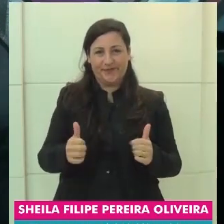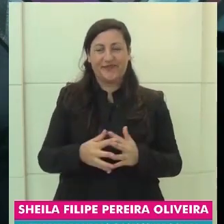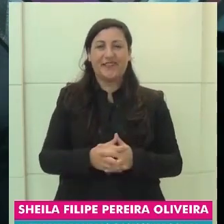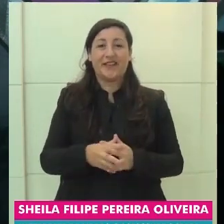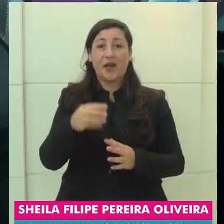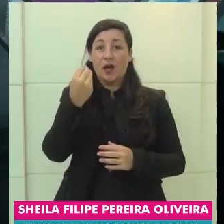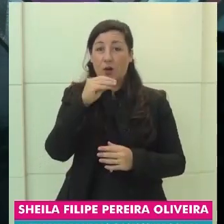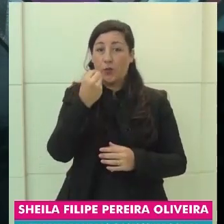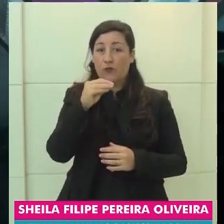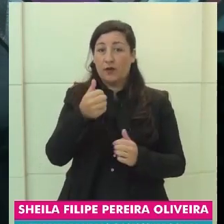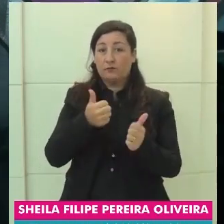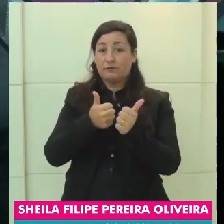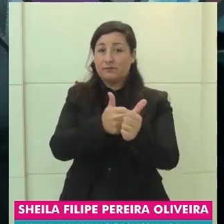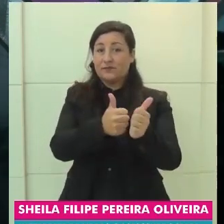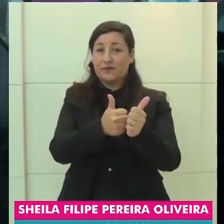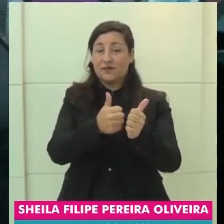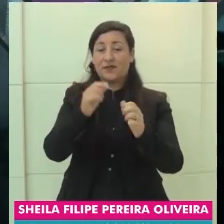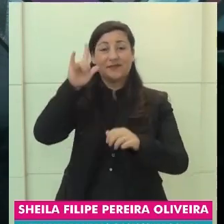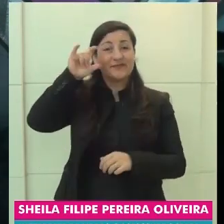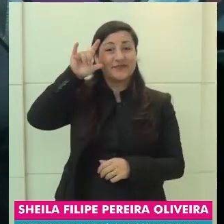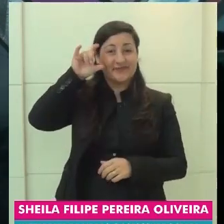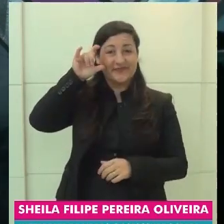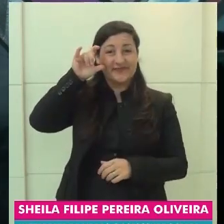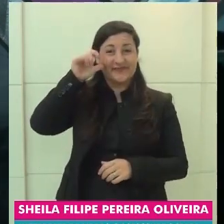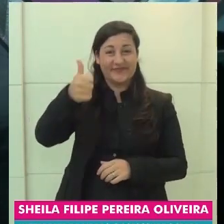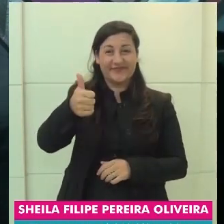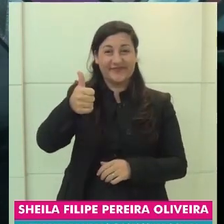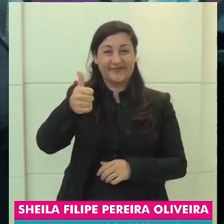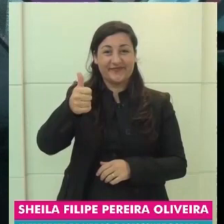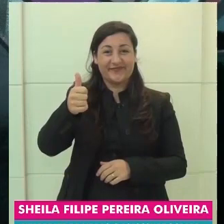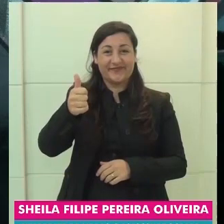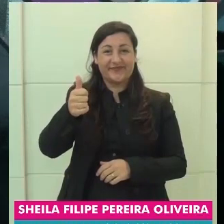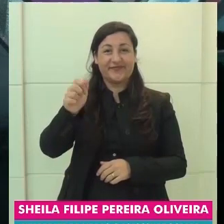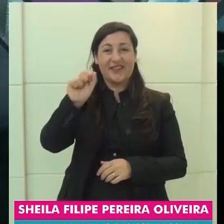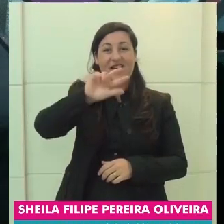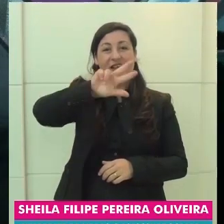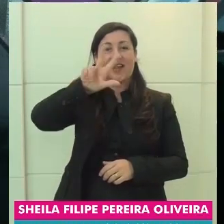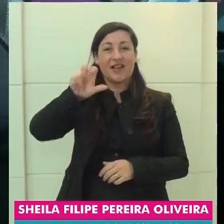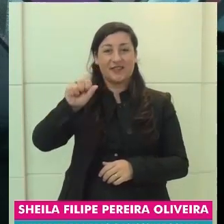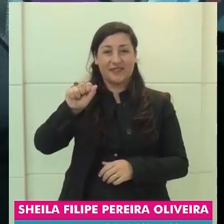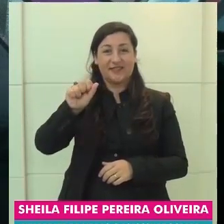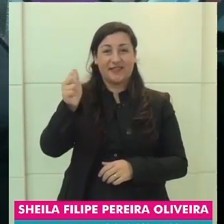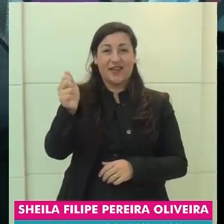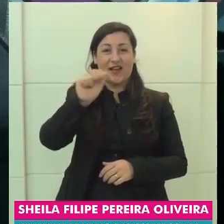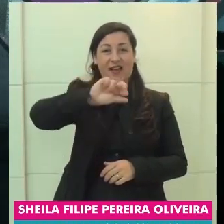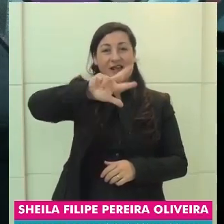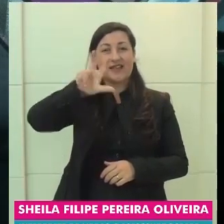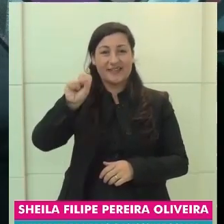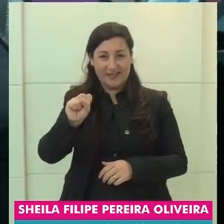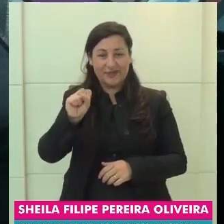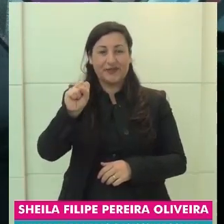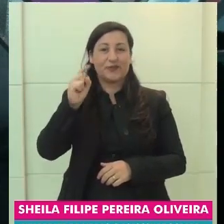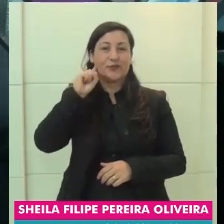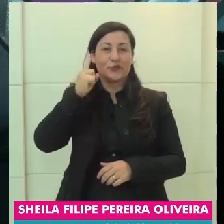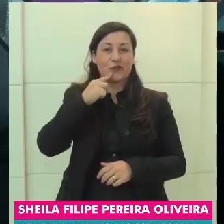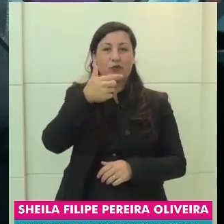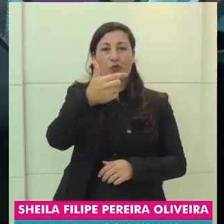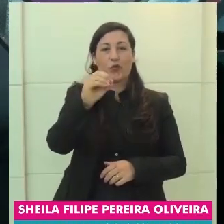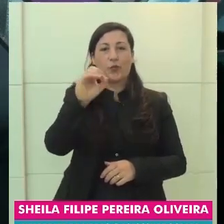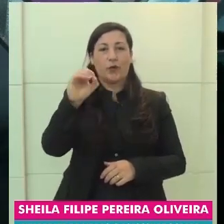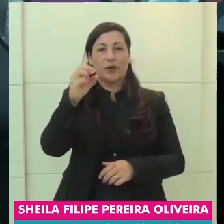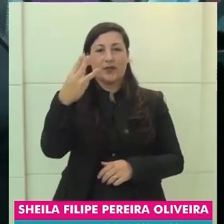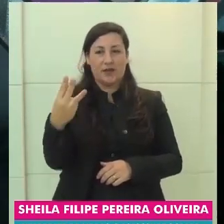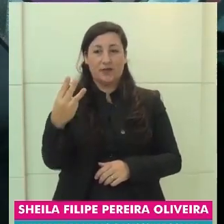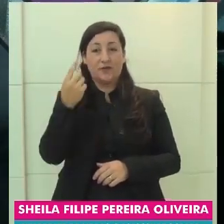Aproveitem e sigam lá no Instagram, tá? As ESC Surdos 2003, para